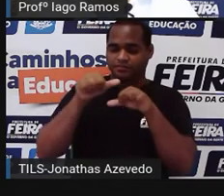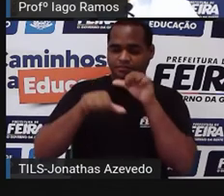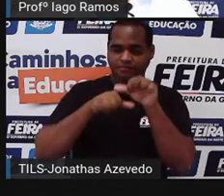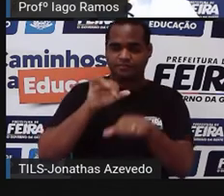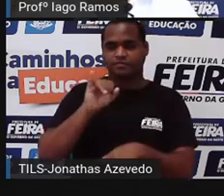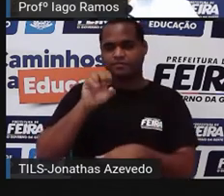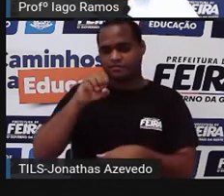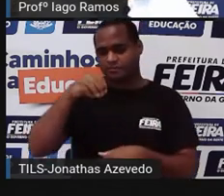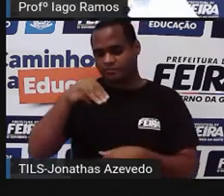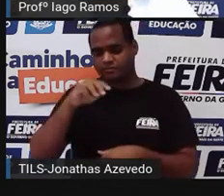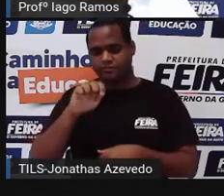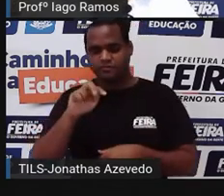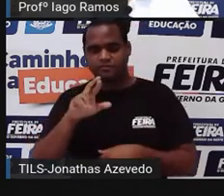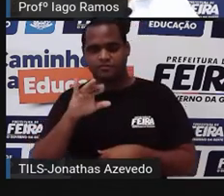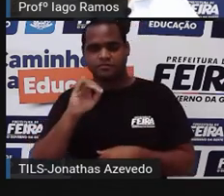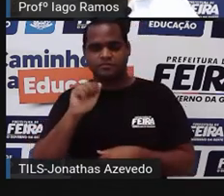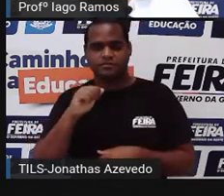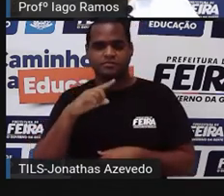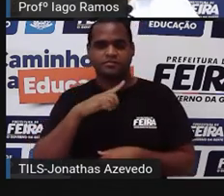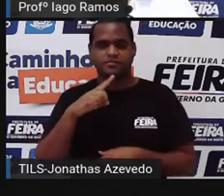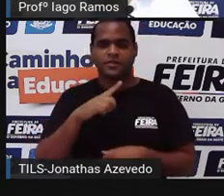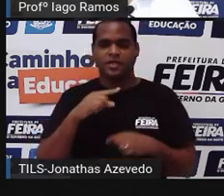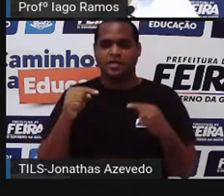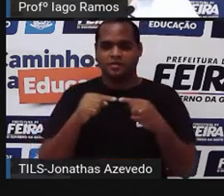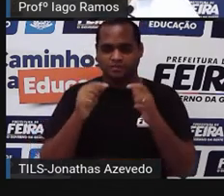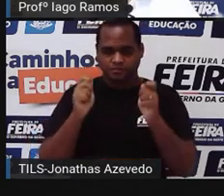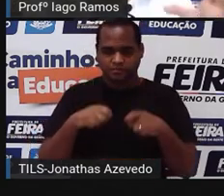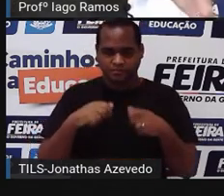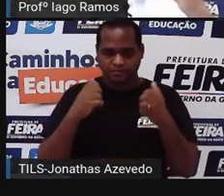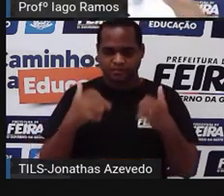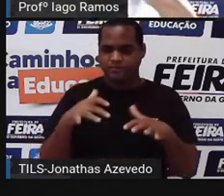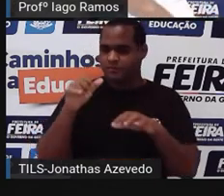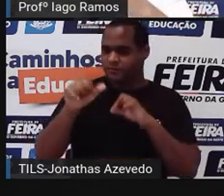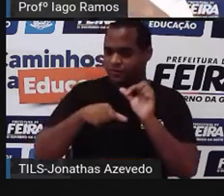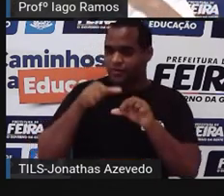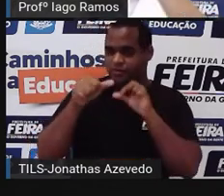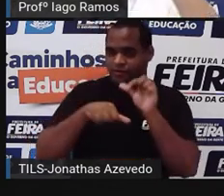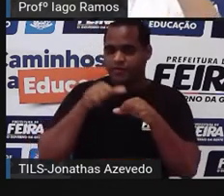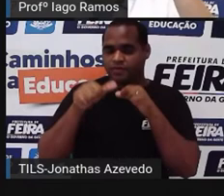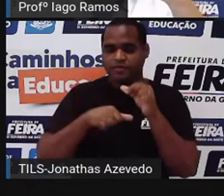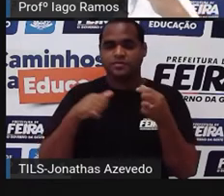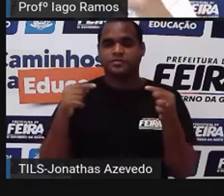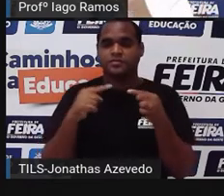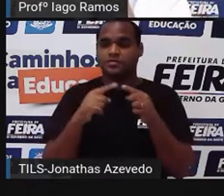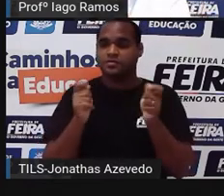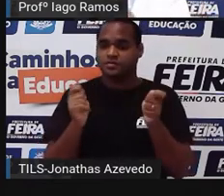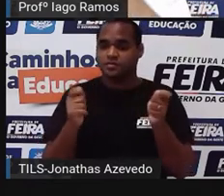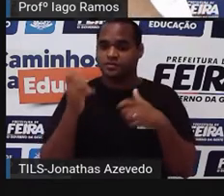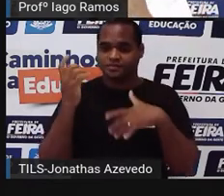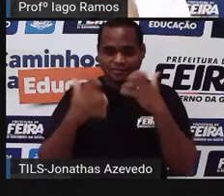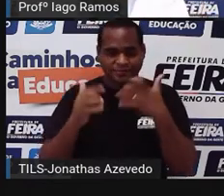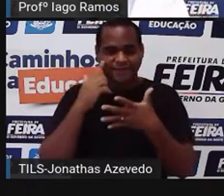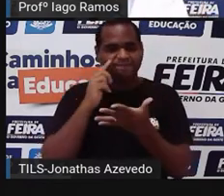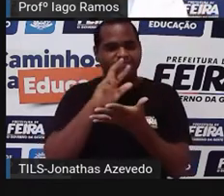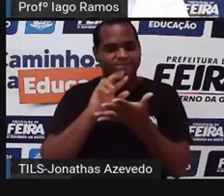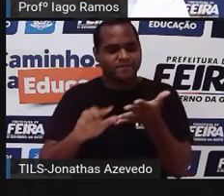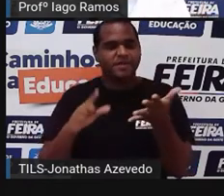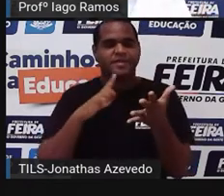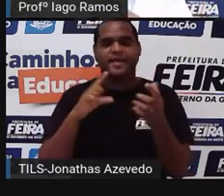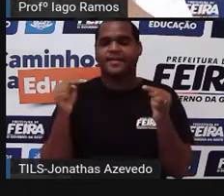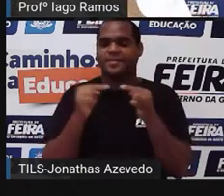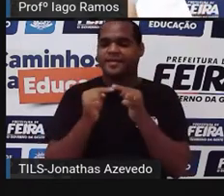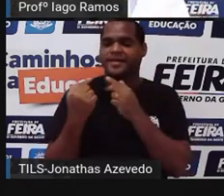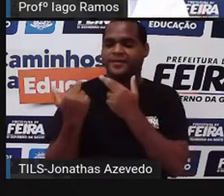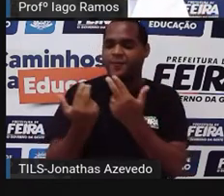isométricas porque porque quando a gente transforma a figura as medidas continuam